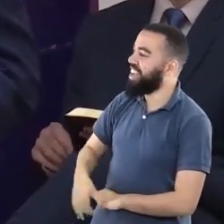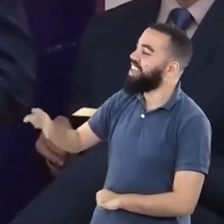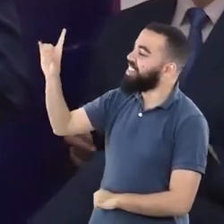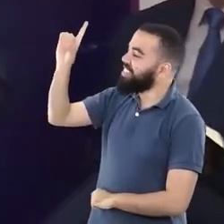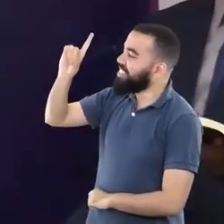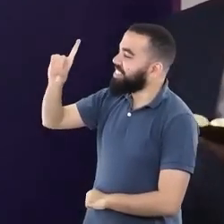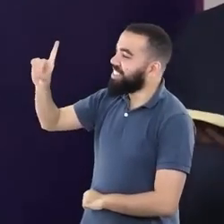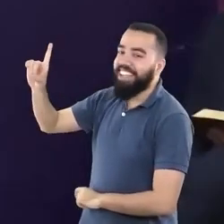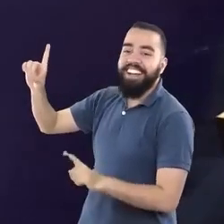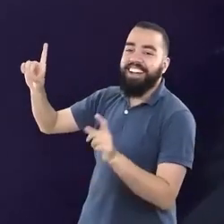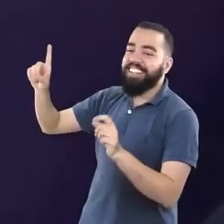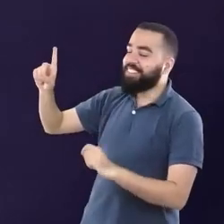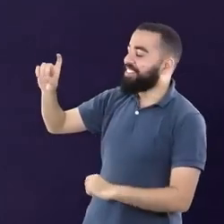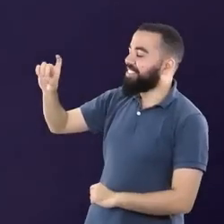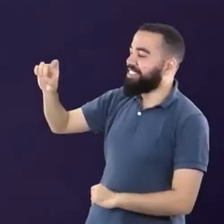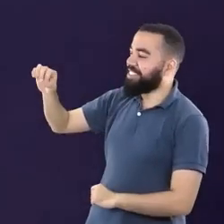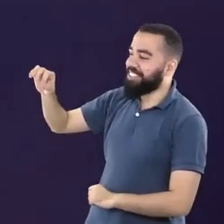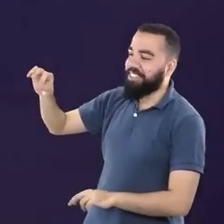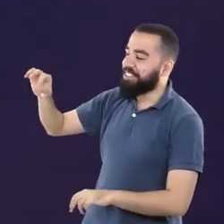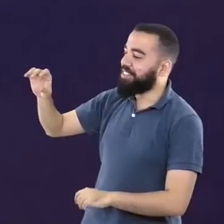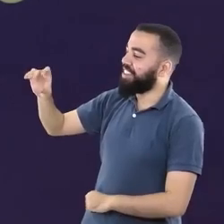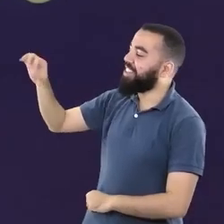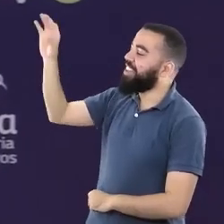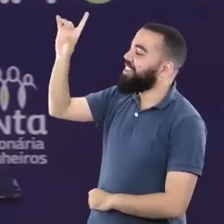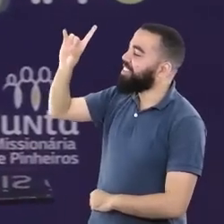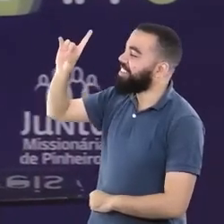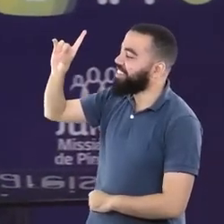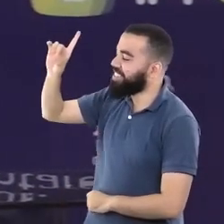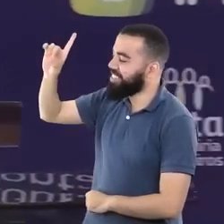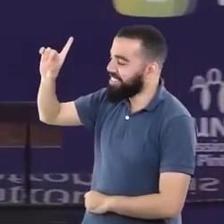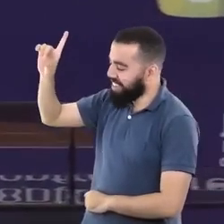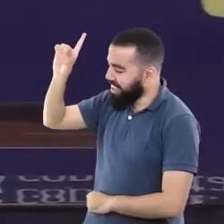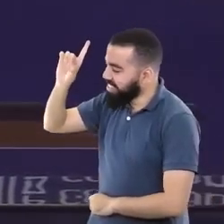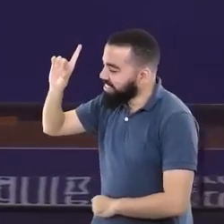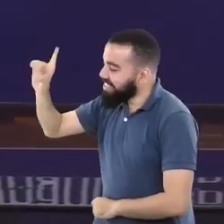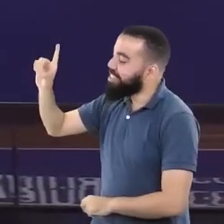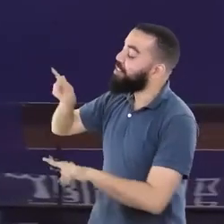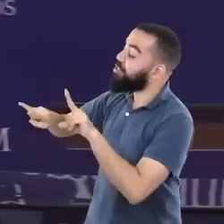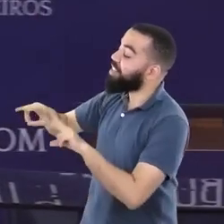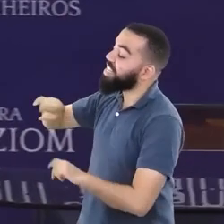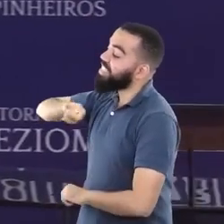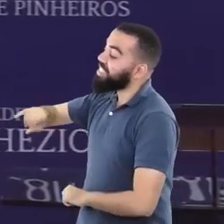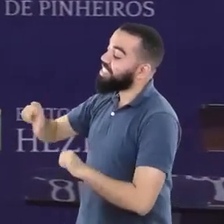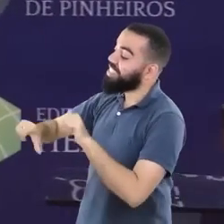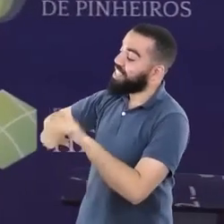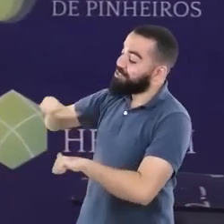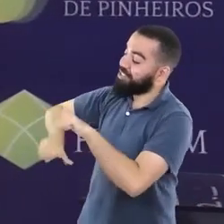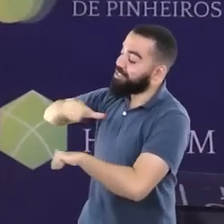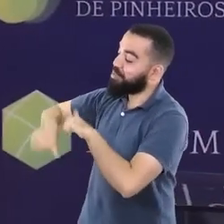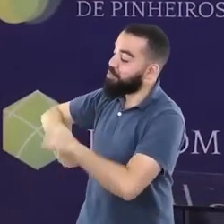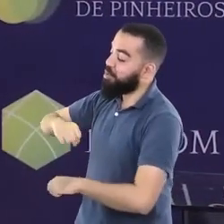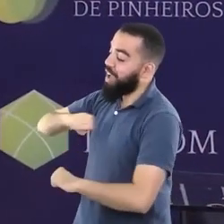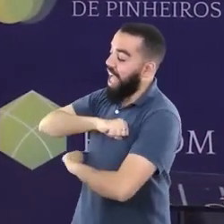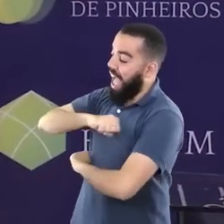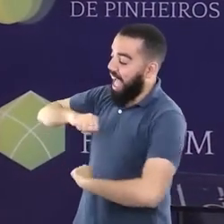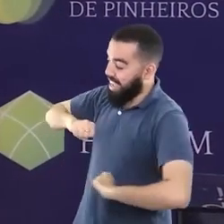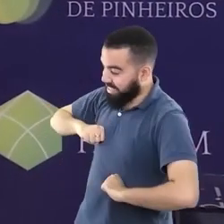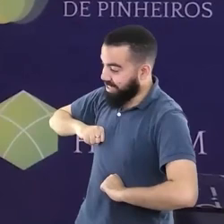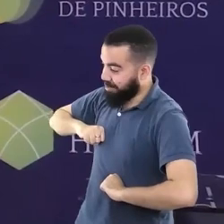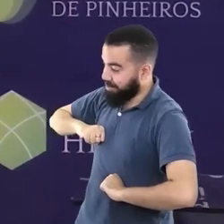também. Falou: o senhor perdeu o juízo. Eu estou falando para o senhor que morreu. Morreu tudo aqui dentro. Falei: